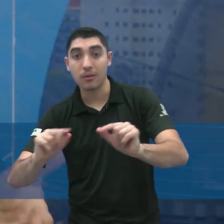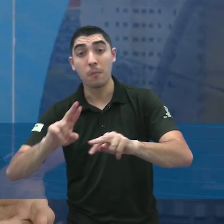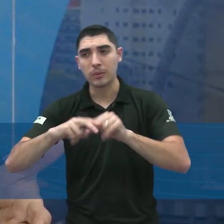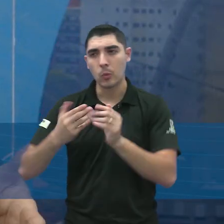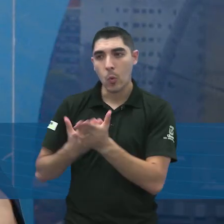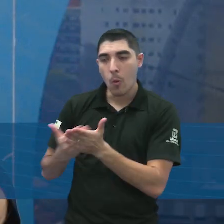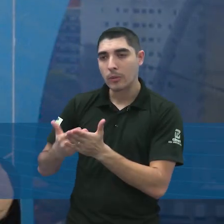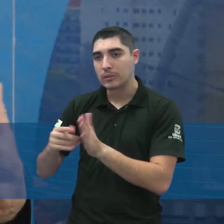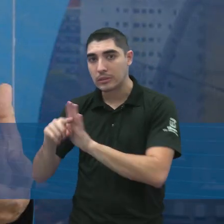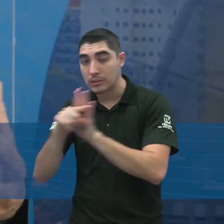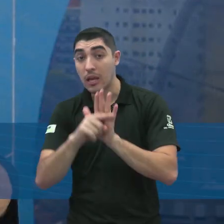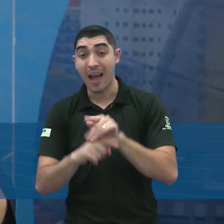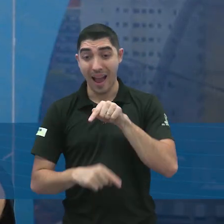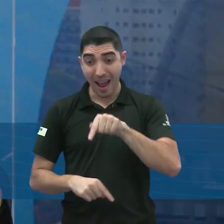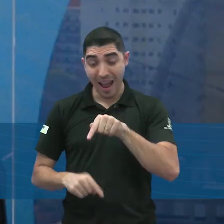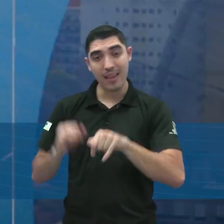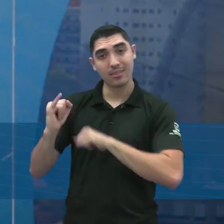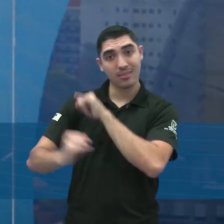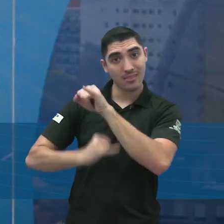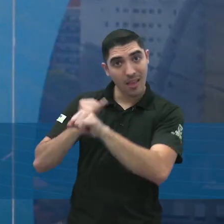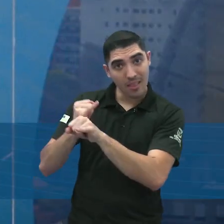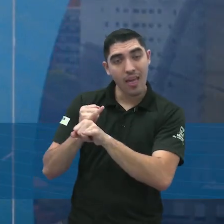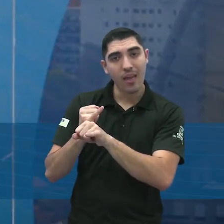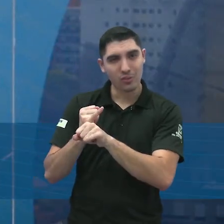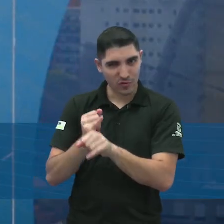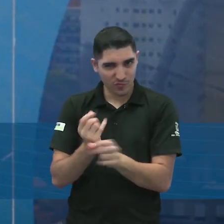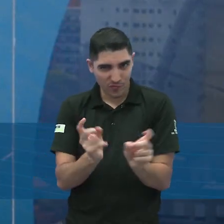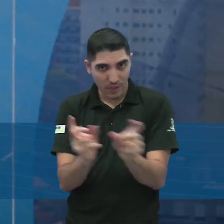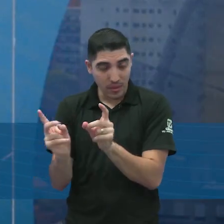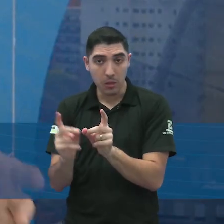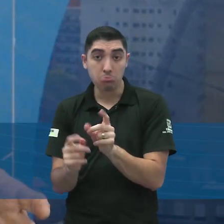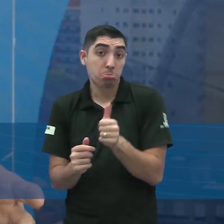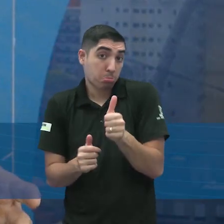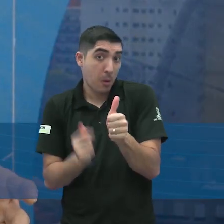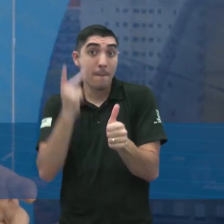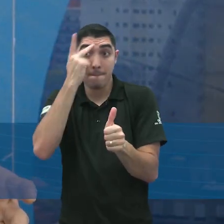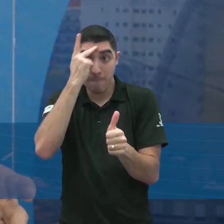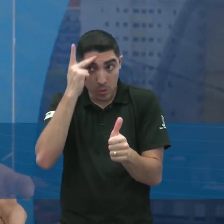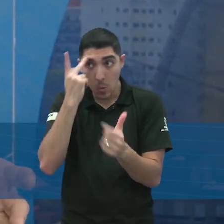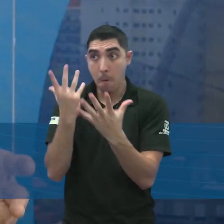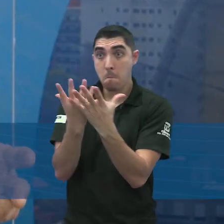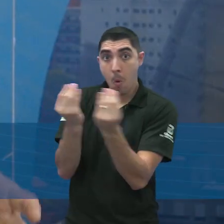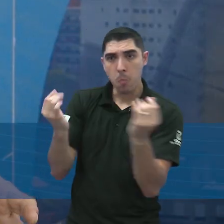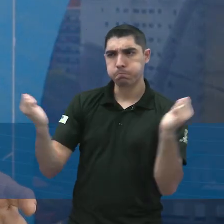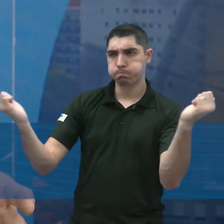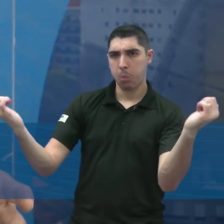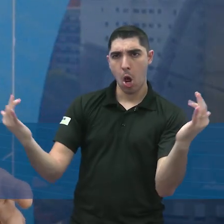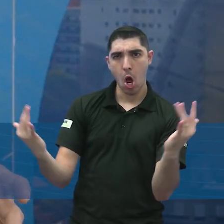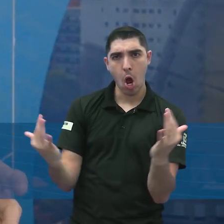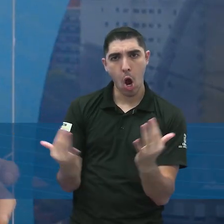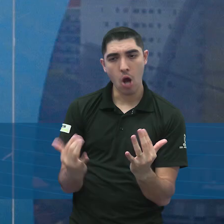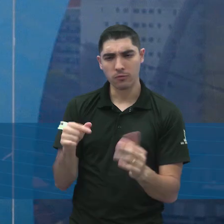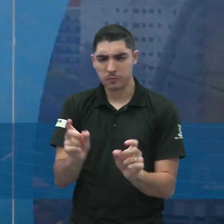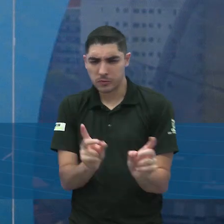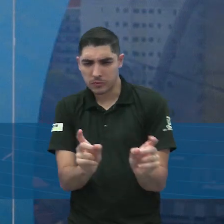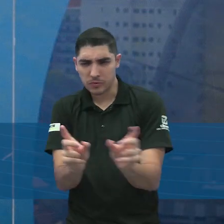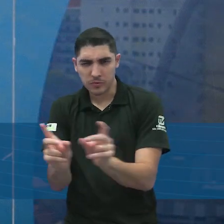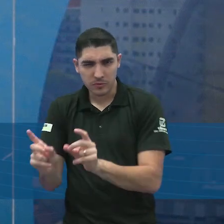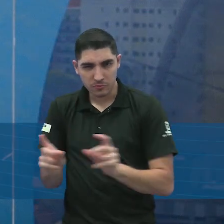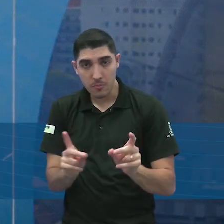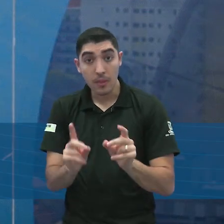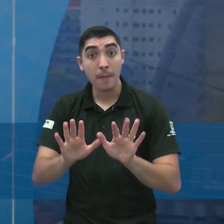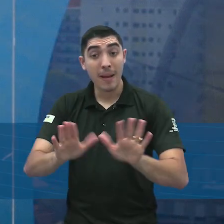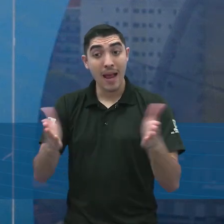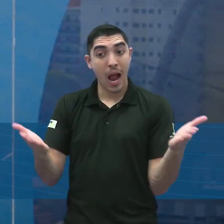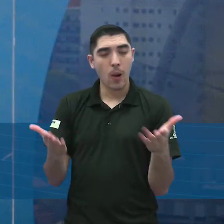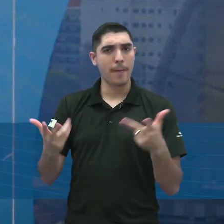Por isso que eu acho que o e-commerce permitiu que houvesse uma grande entrada de novos vendedores nesse mercado e que hoje estão começando